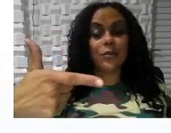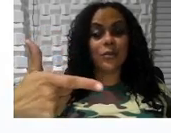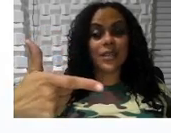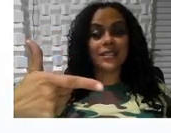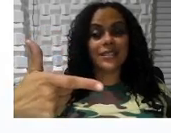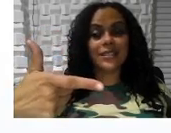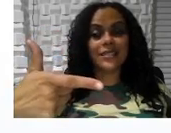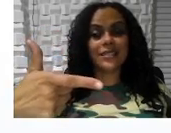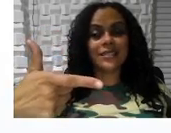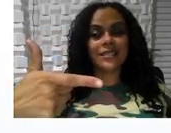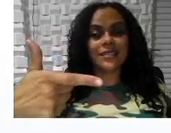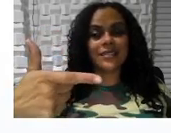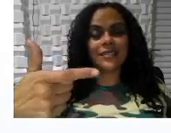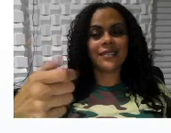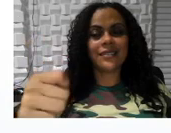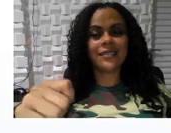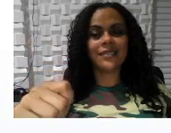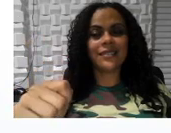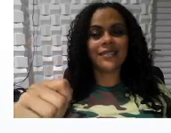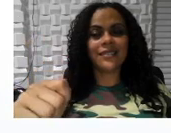2,